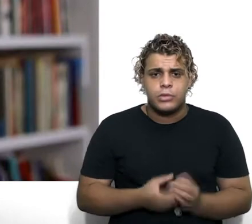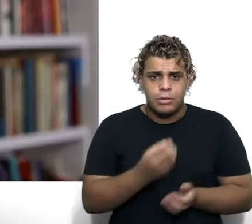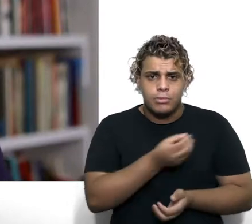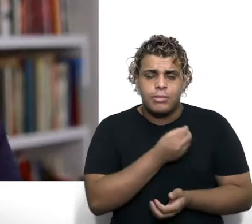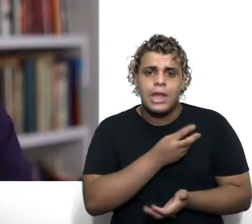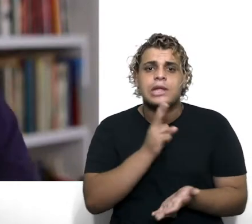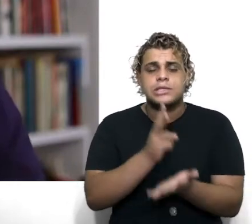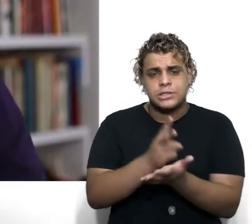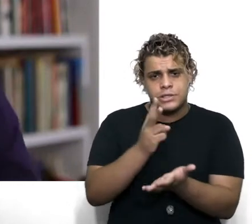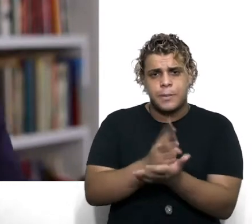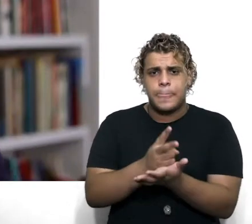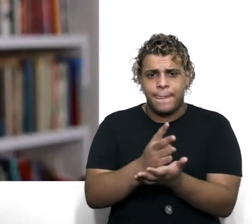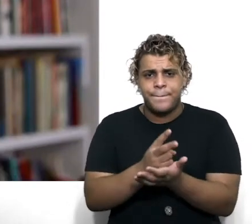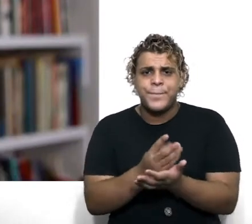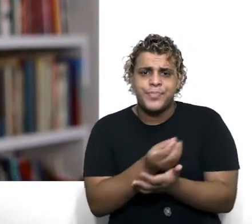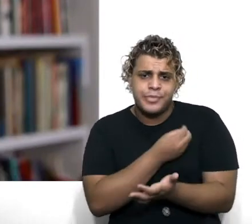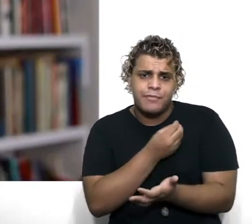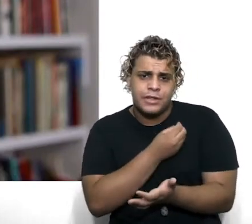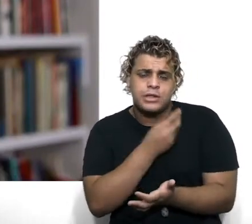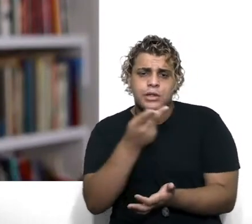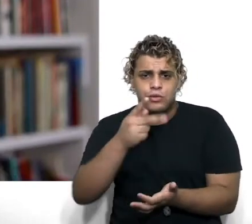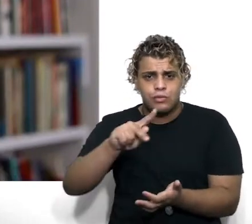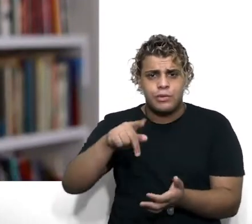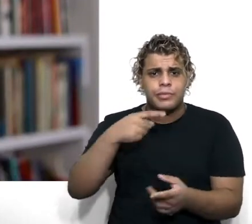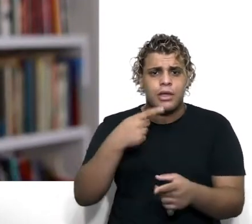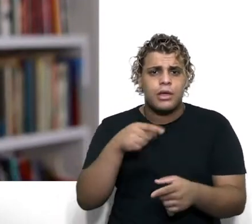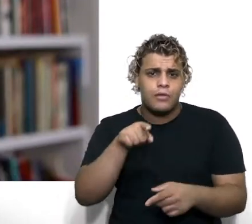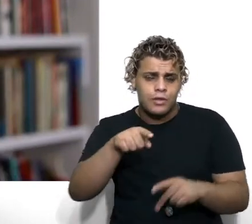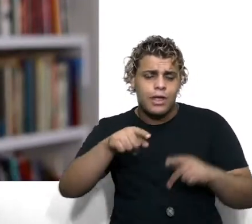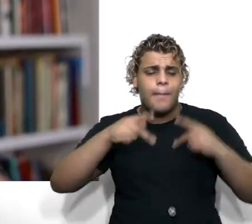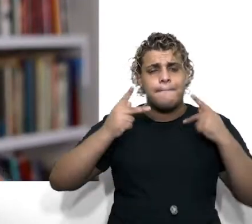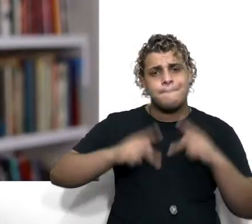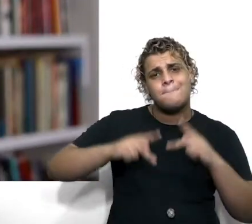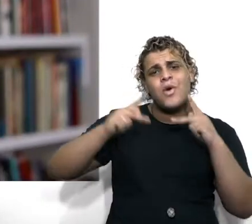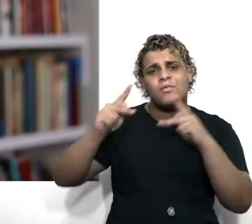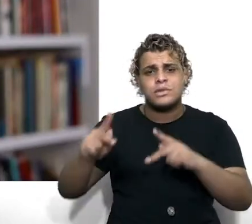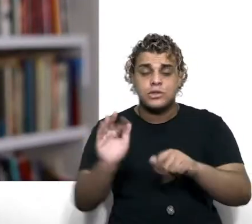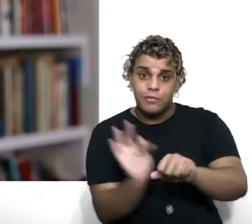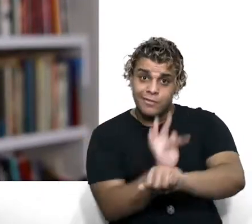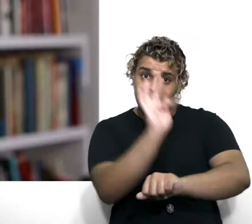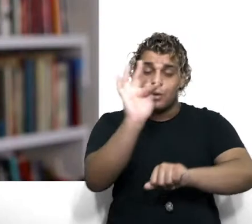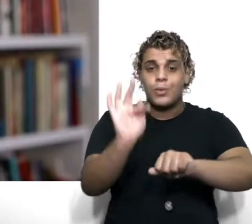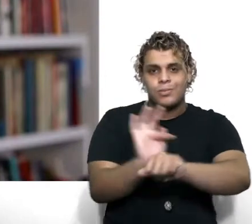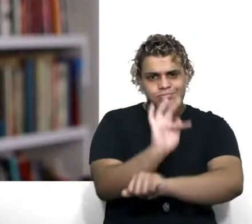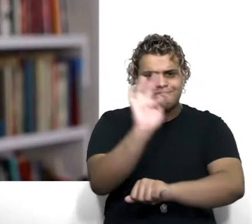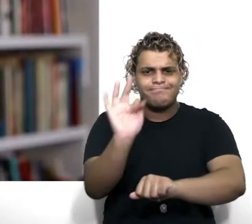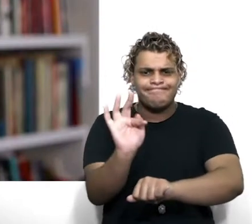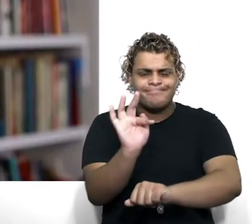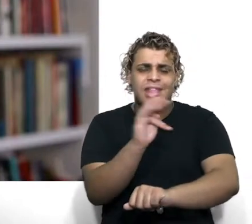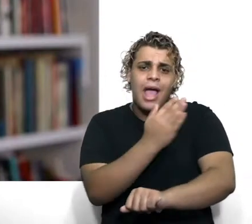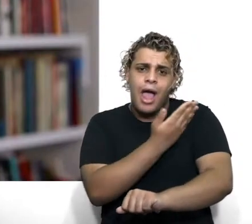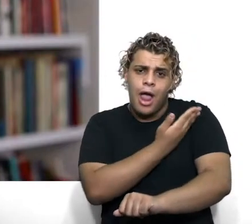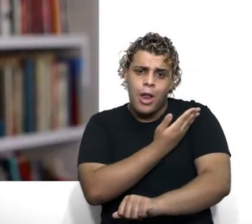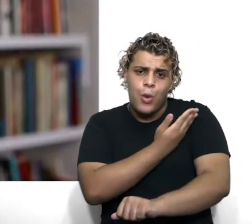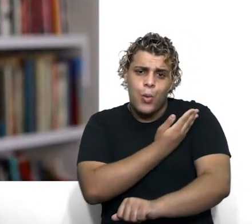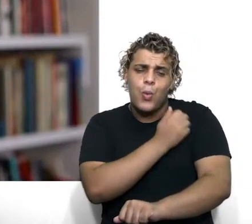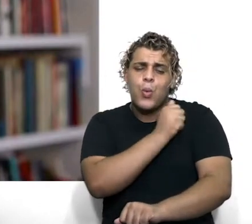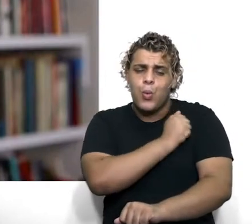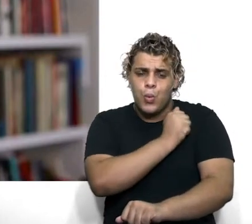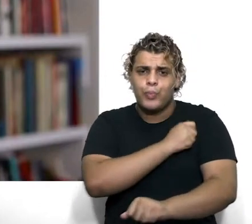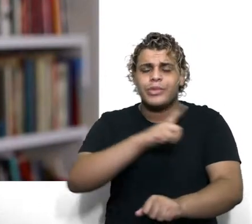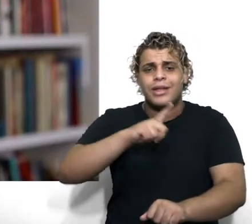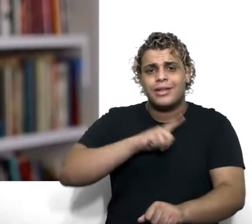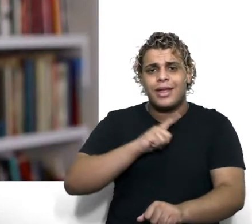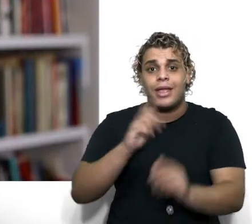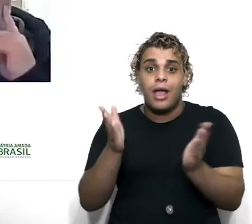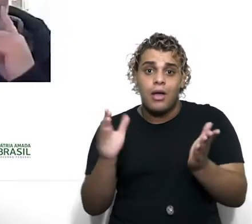presente na sua vida, né? Você é um professor de universidade, dá aulas, tem alunos, agora foi para o modo virtual, né?